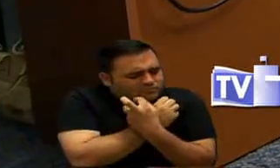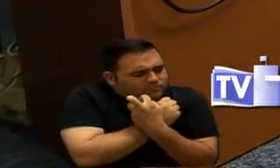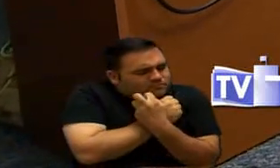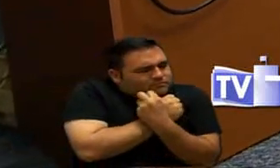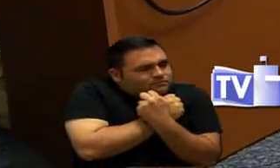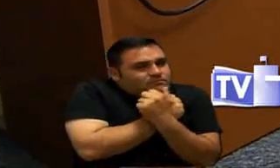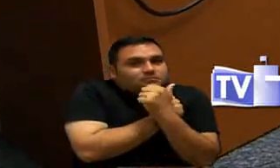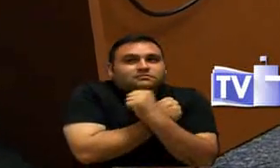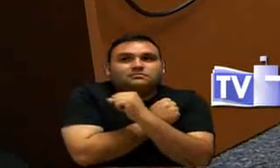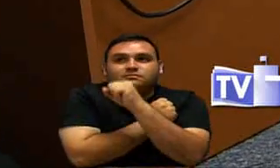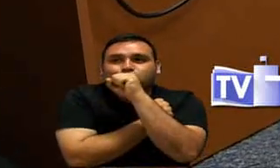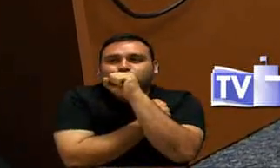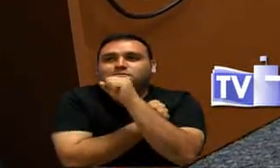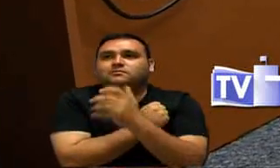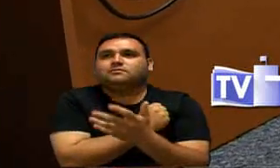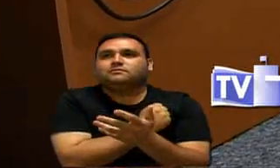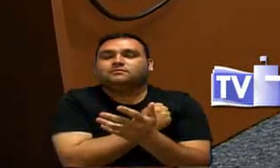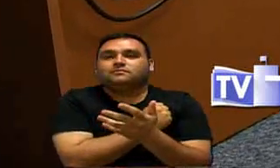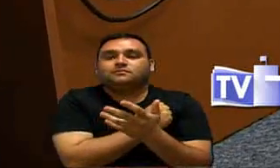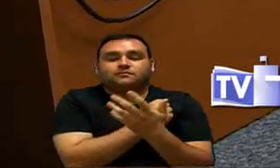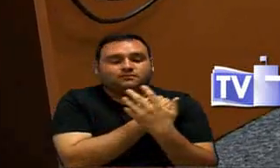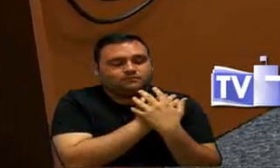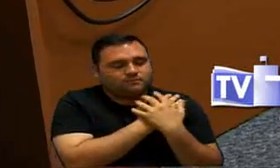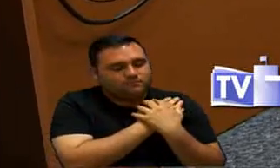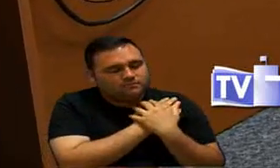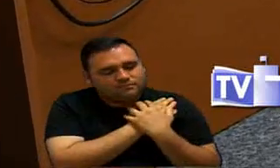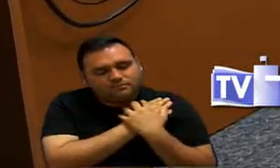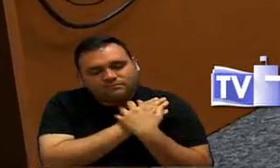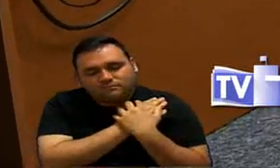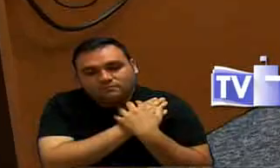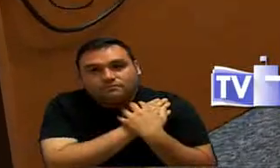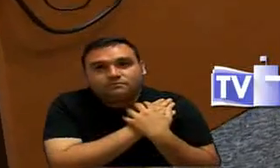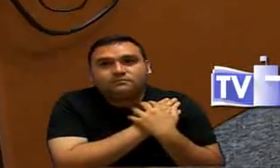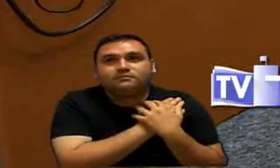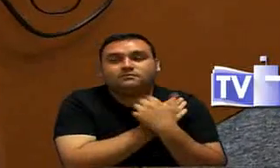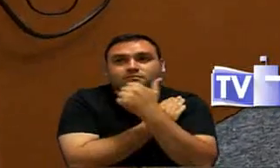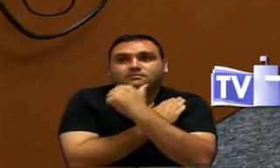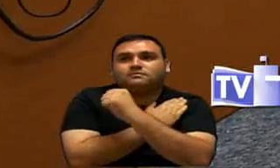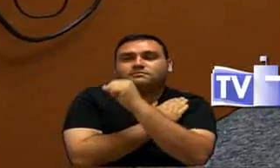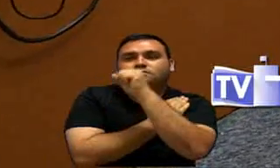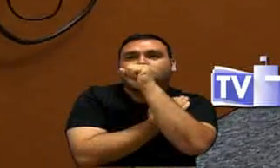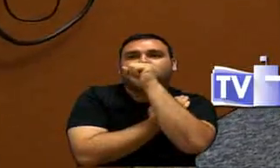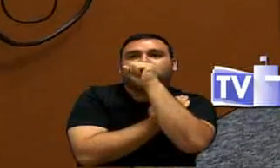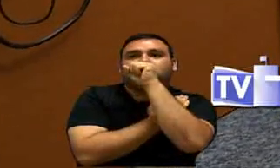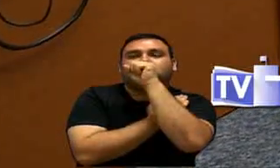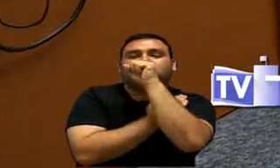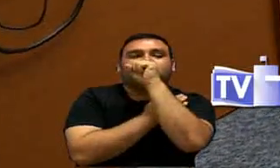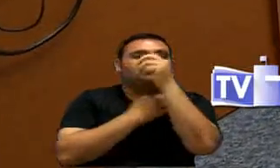Abraça eu, mamãe, embala eu, mamãe.